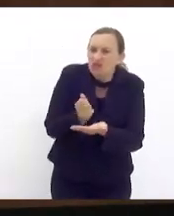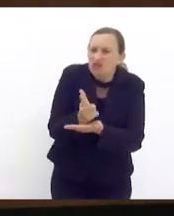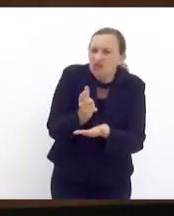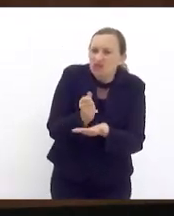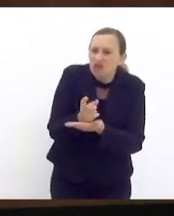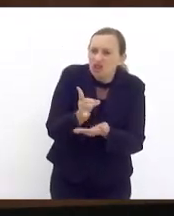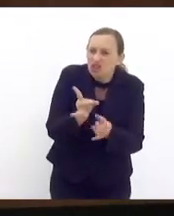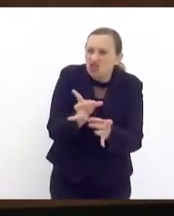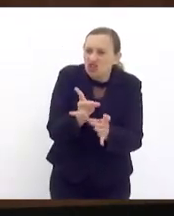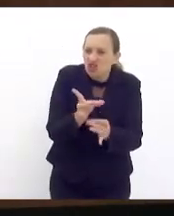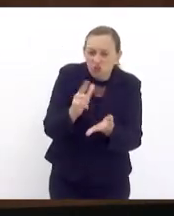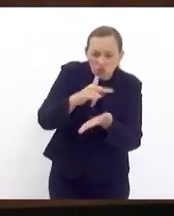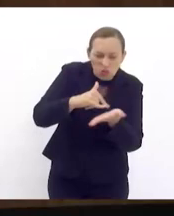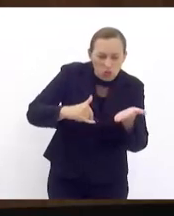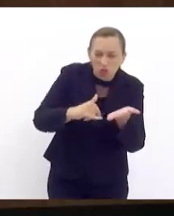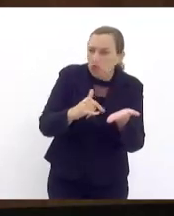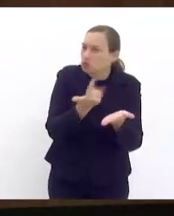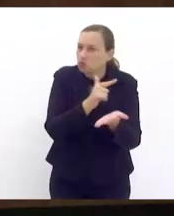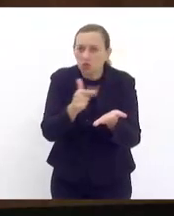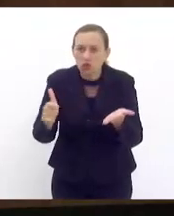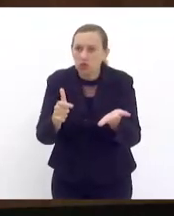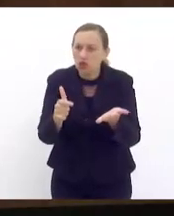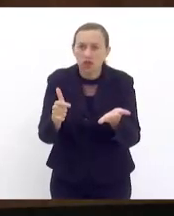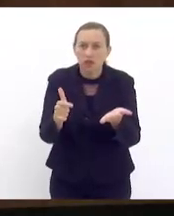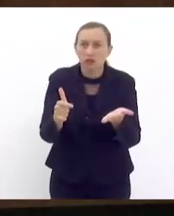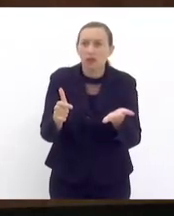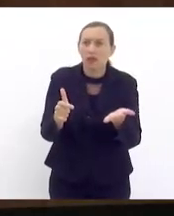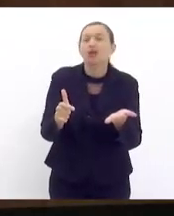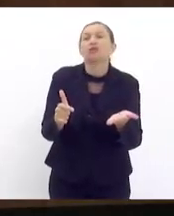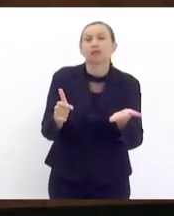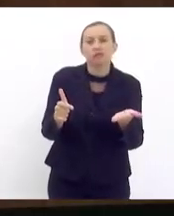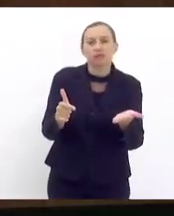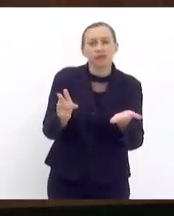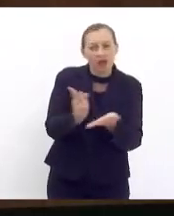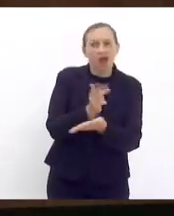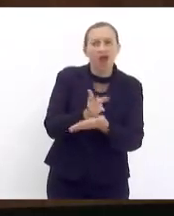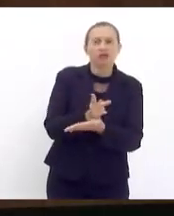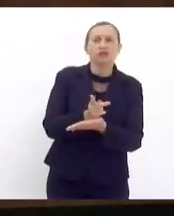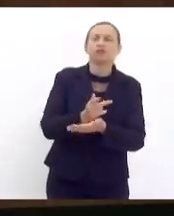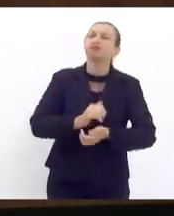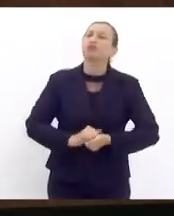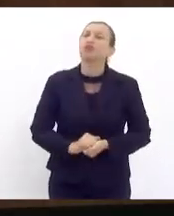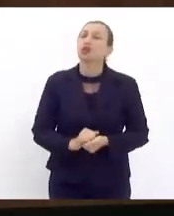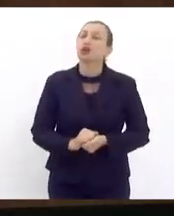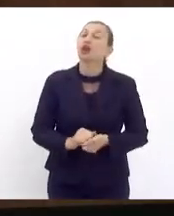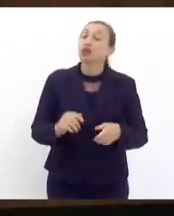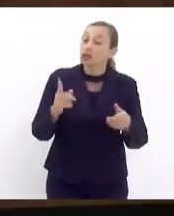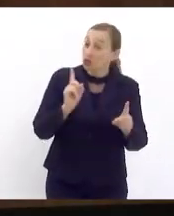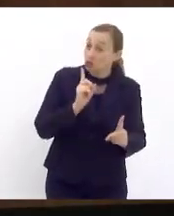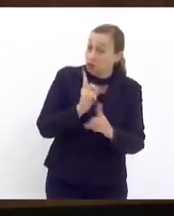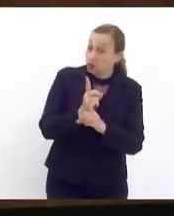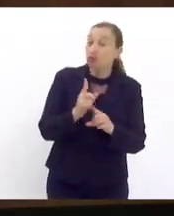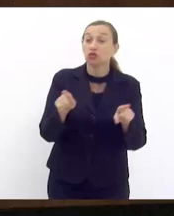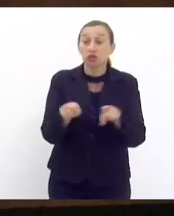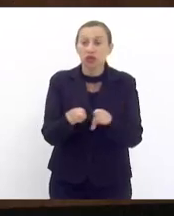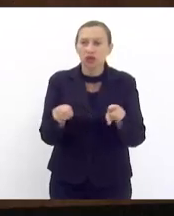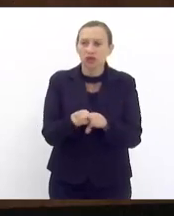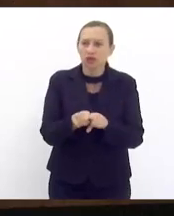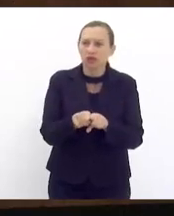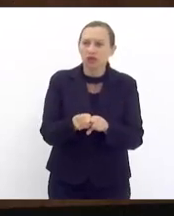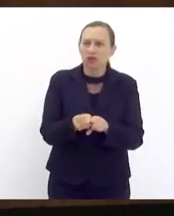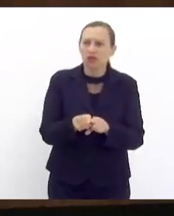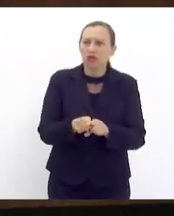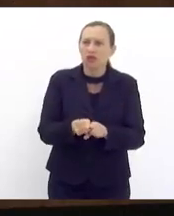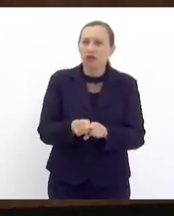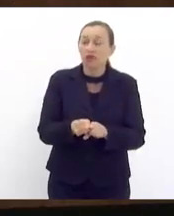todo alimento vendido sem nota fiscal sonegando e lesão do Estado Encontramos uma farra